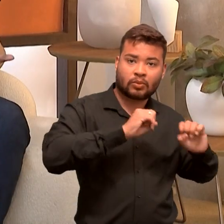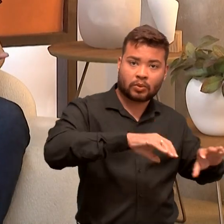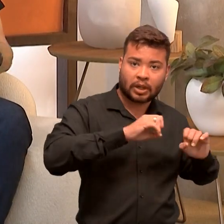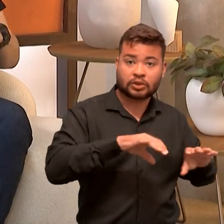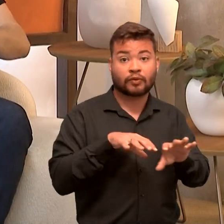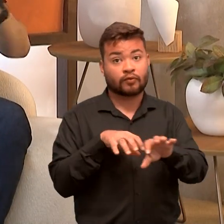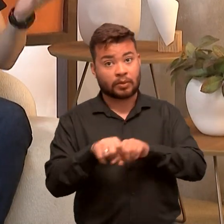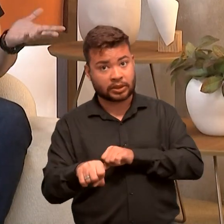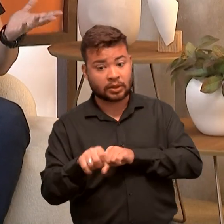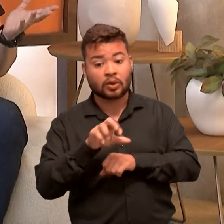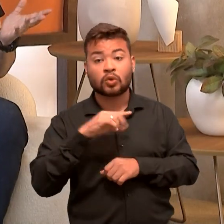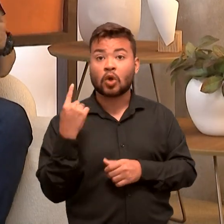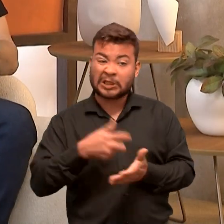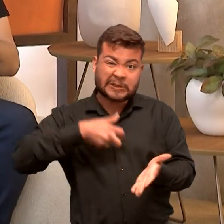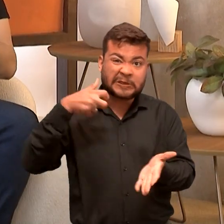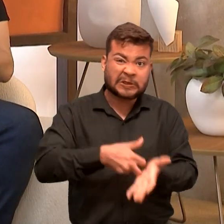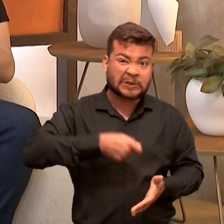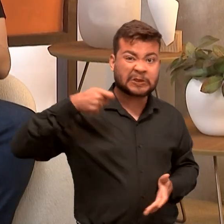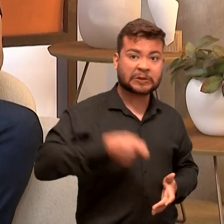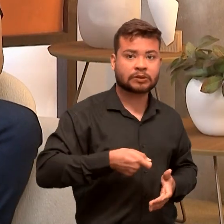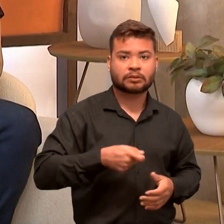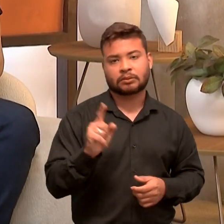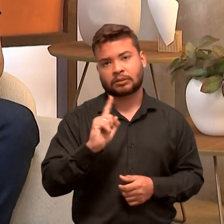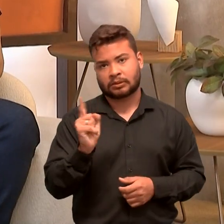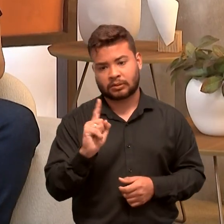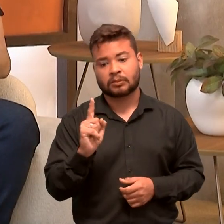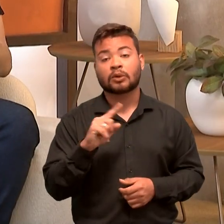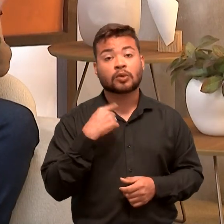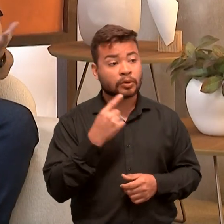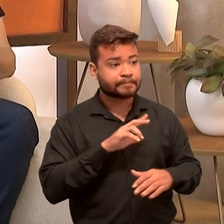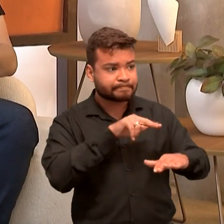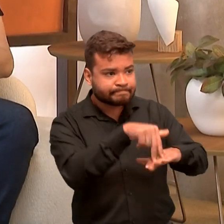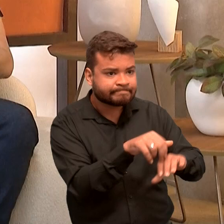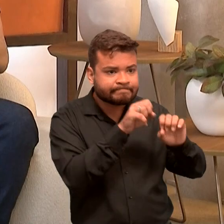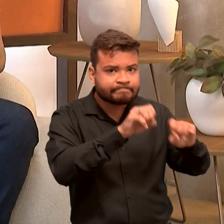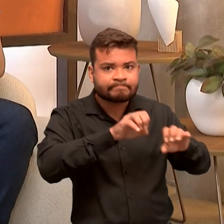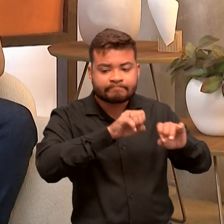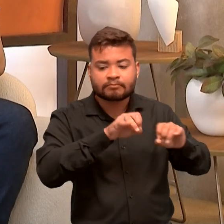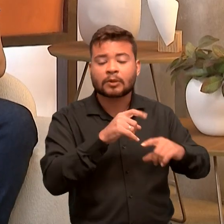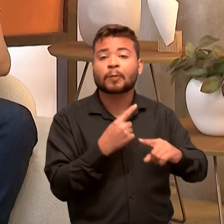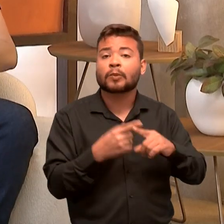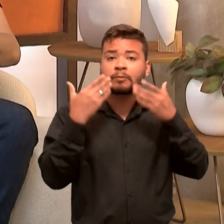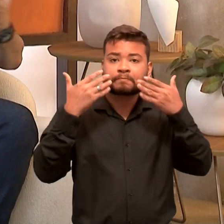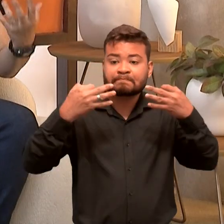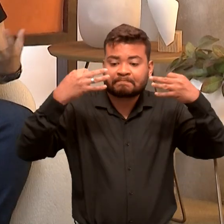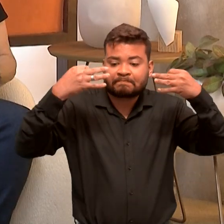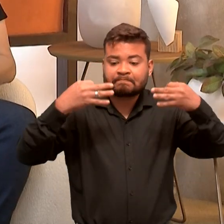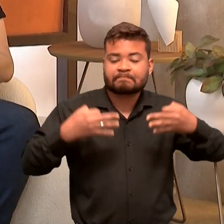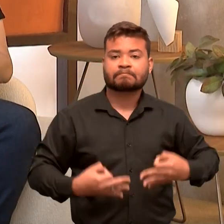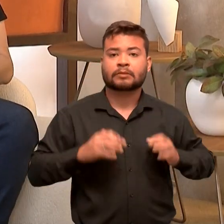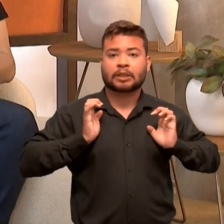vai punir, a gente não pune ninguém. E a gente faz o processo formativo, que é para ter essa honestidade e essa